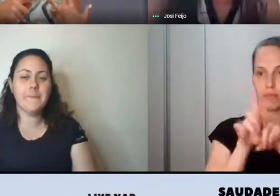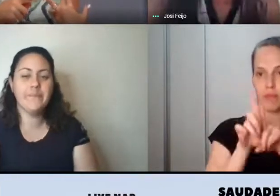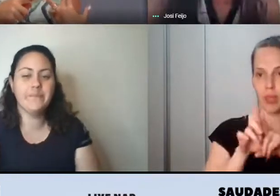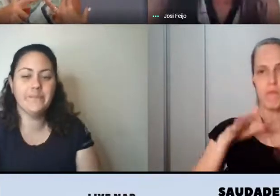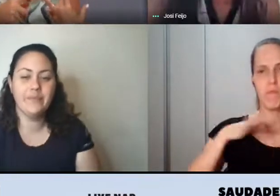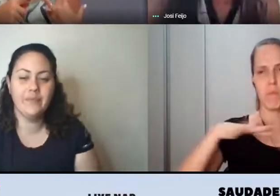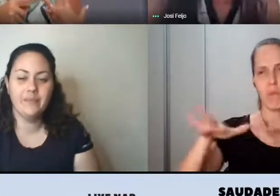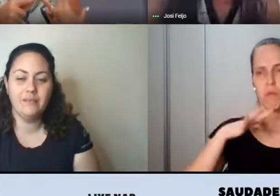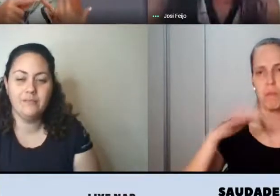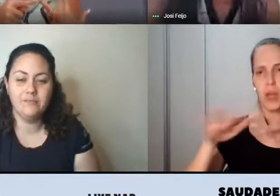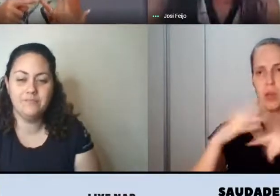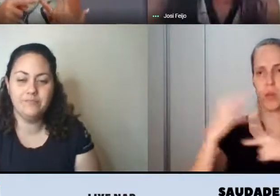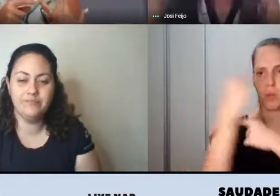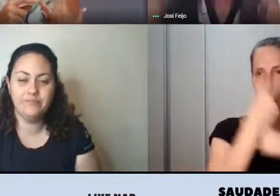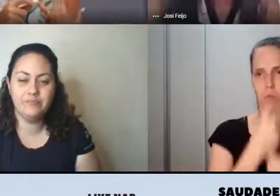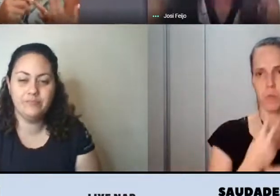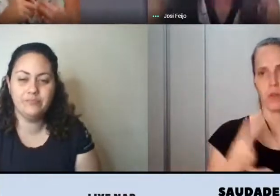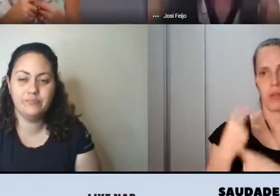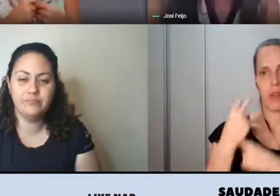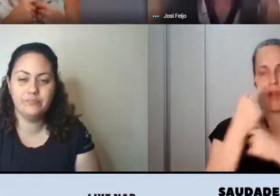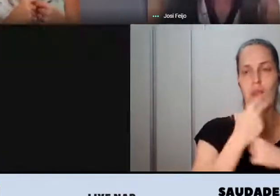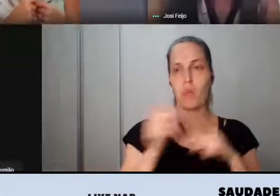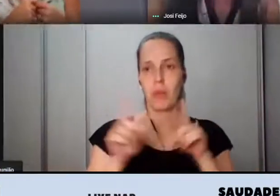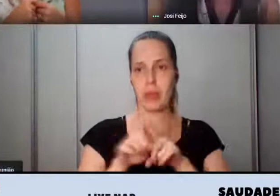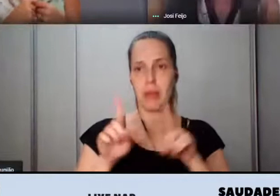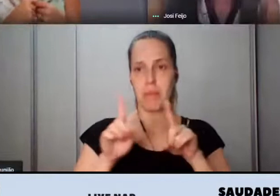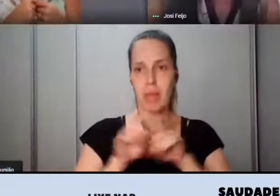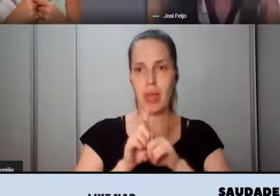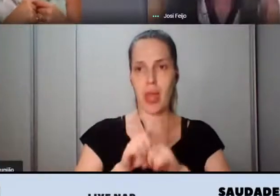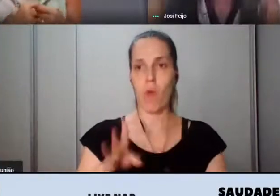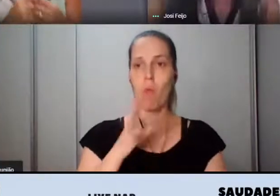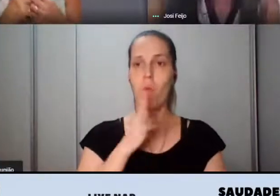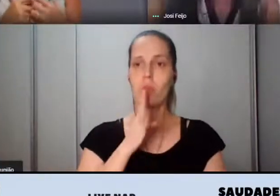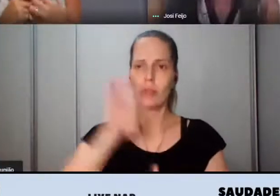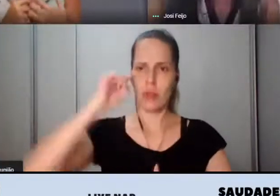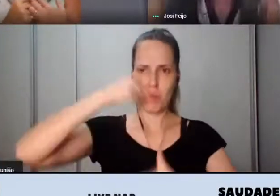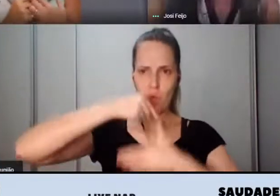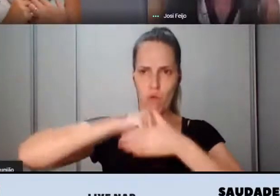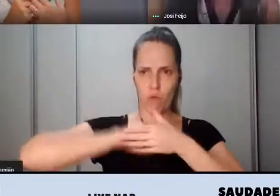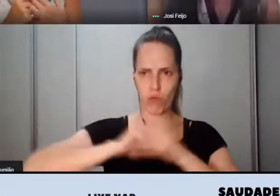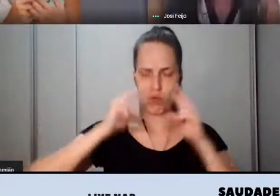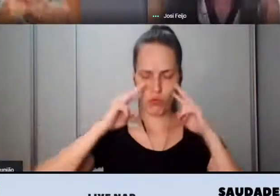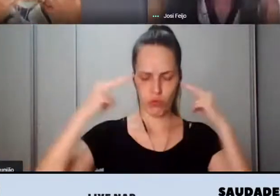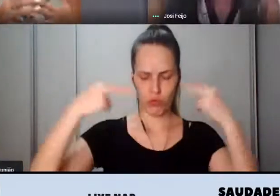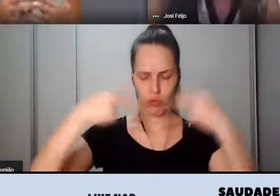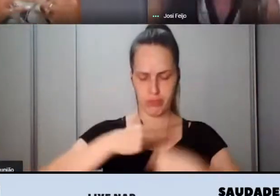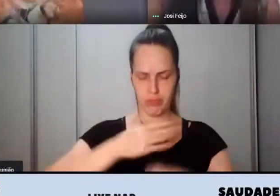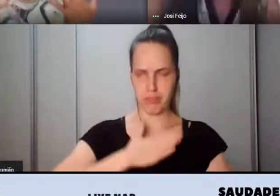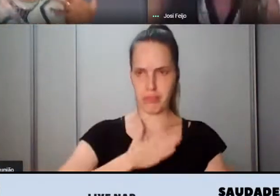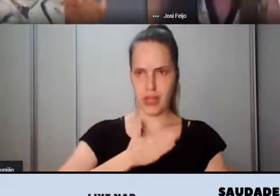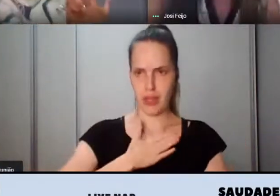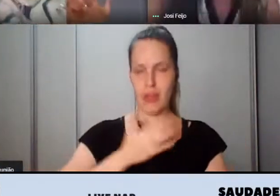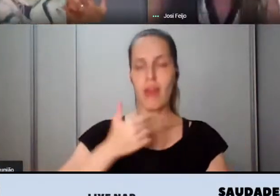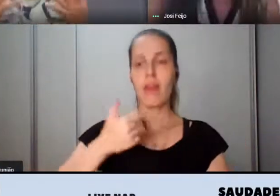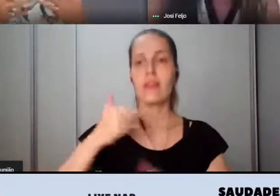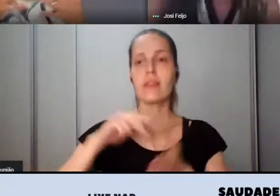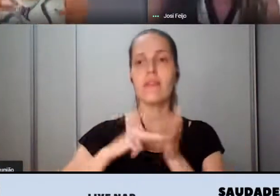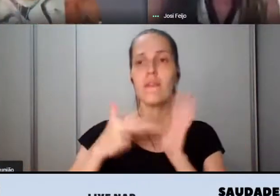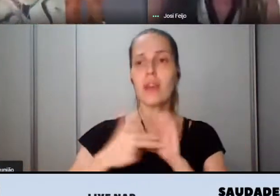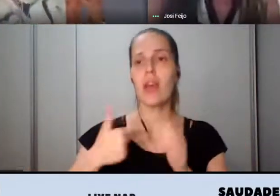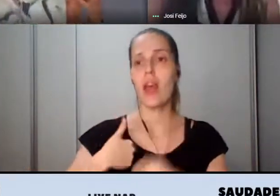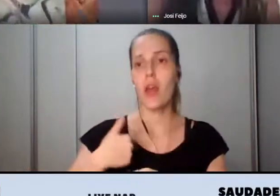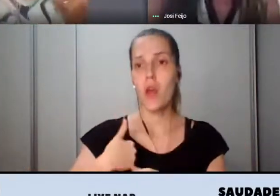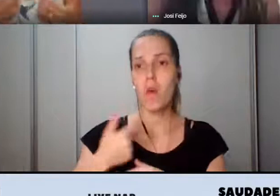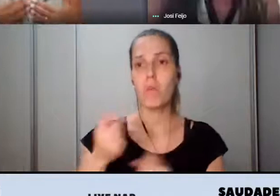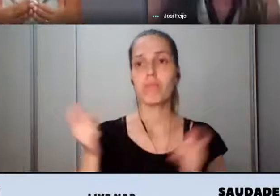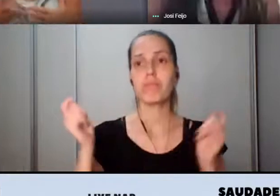de apropriação de si. Acho que esse é um ponto importante, que é eu entender que eu até posso testar